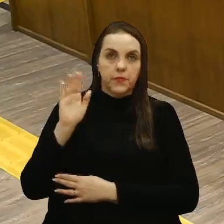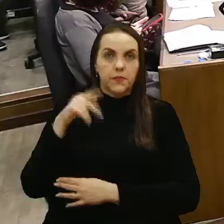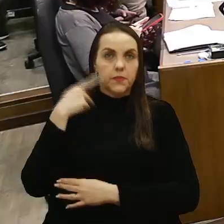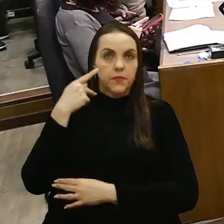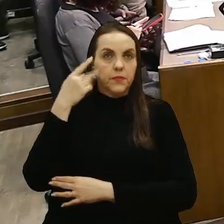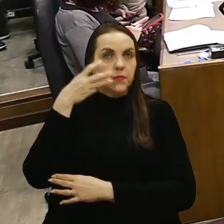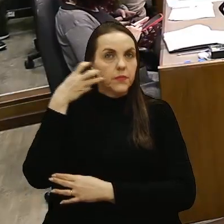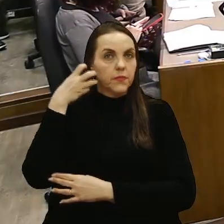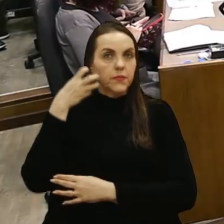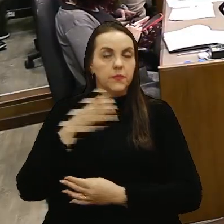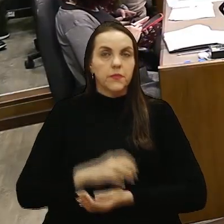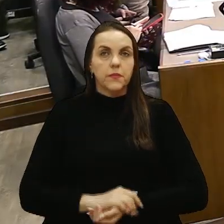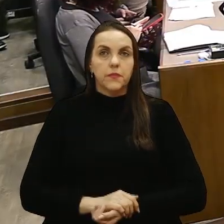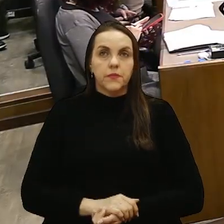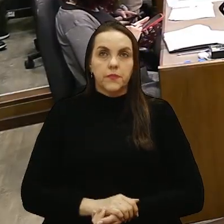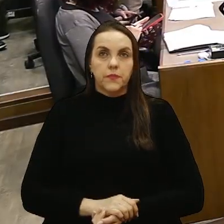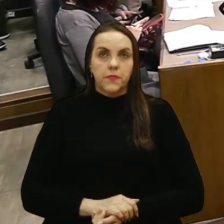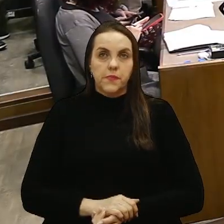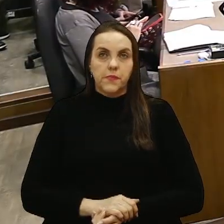Jack.